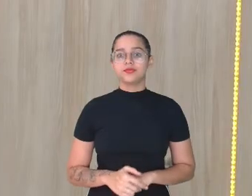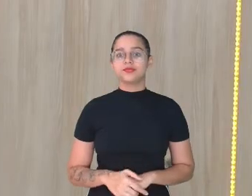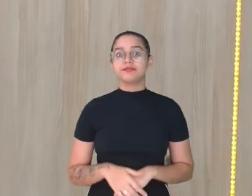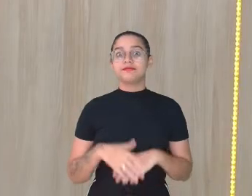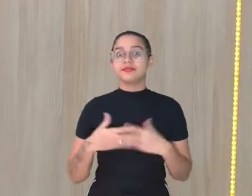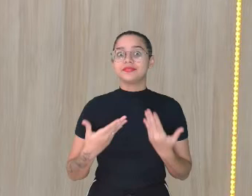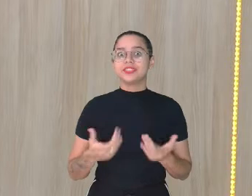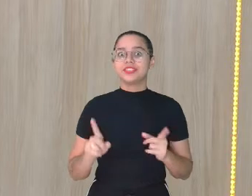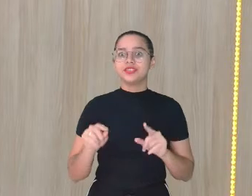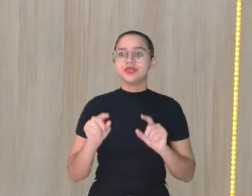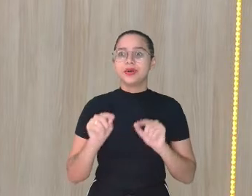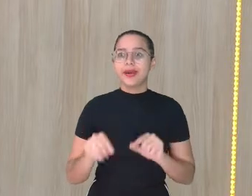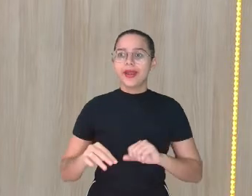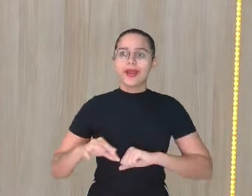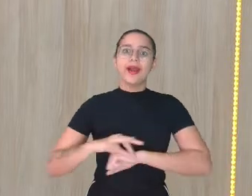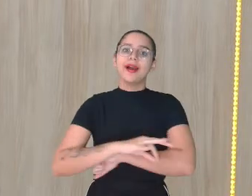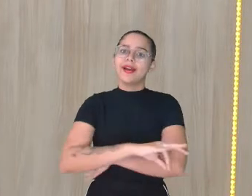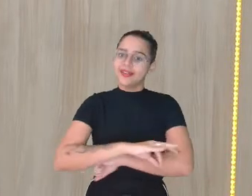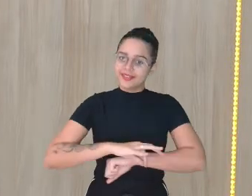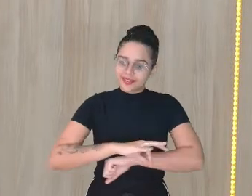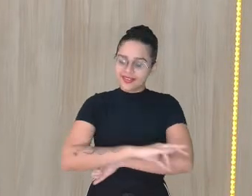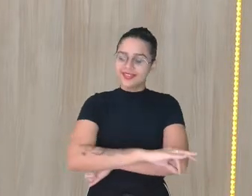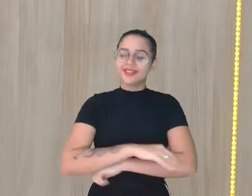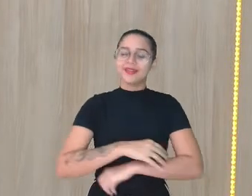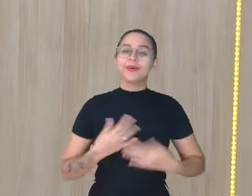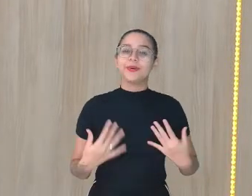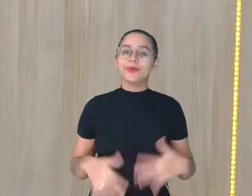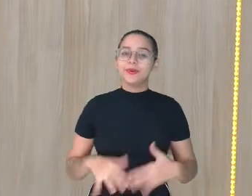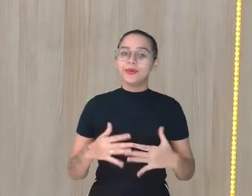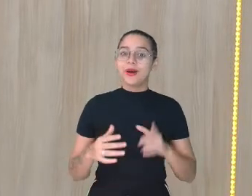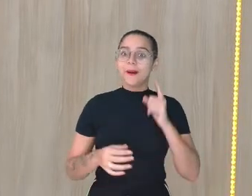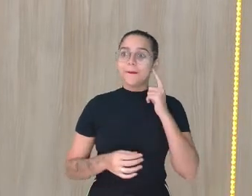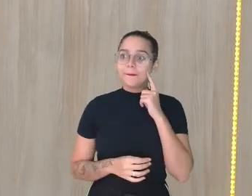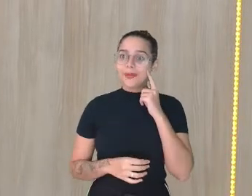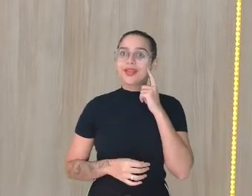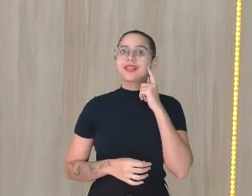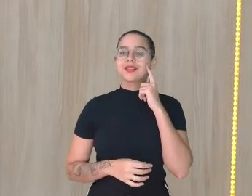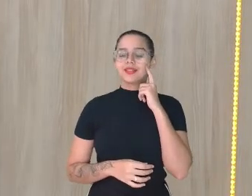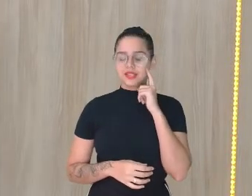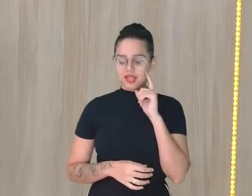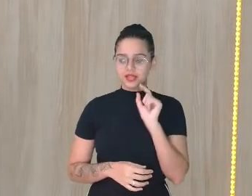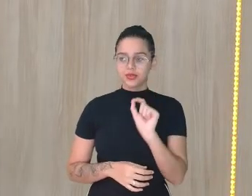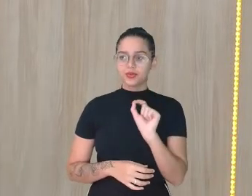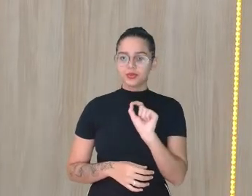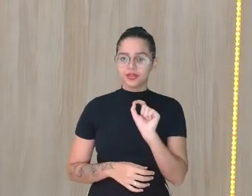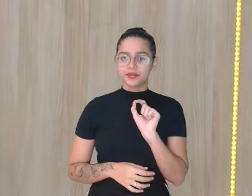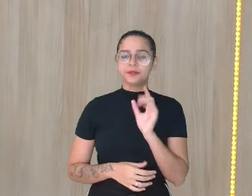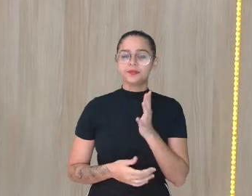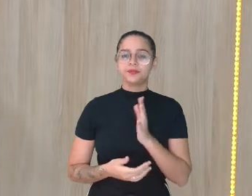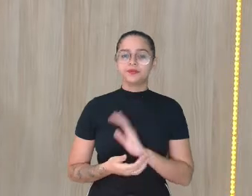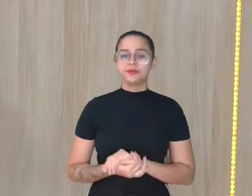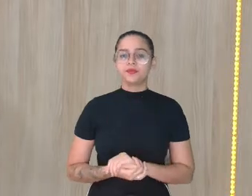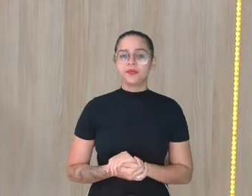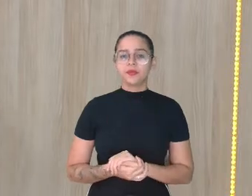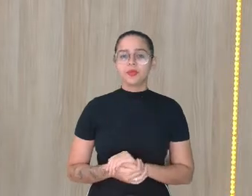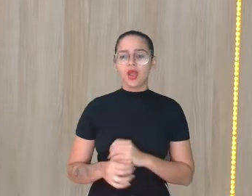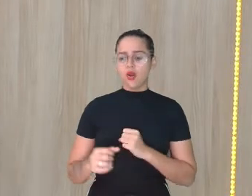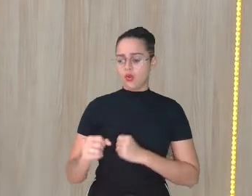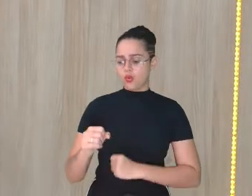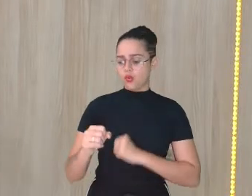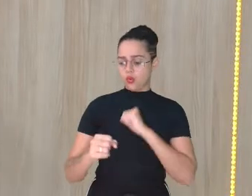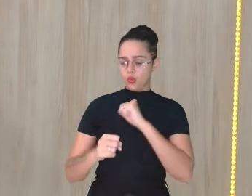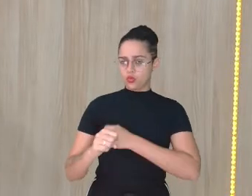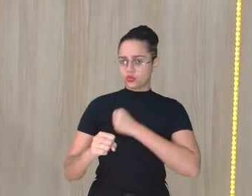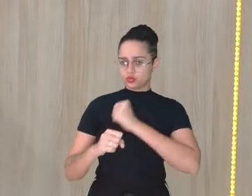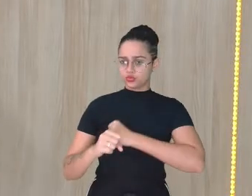Isso é arquitetura. É pensar, não é, na construção como